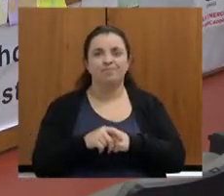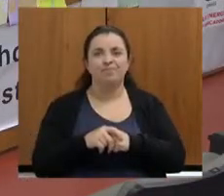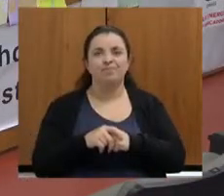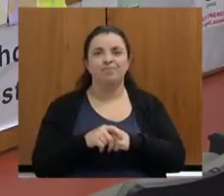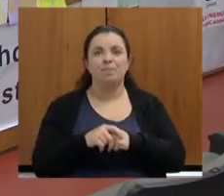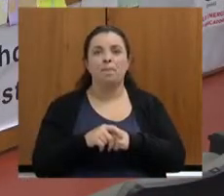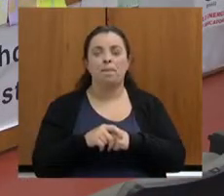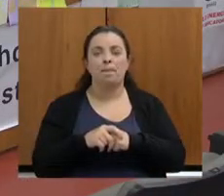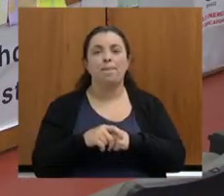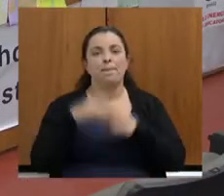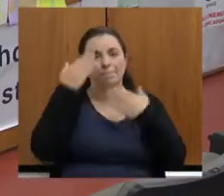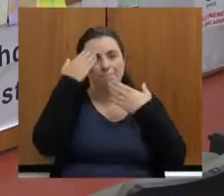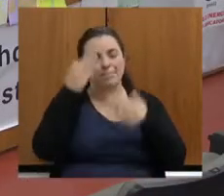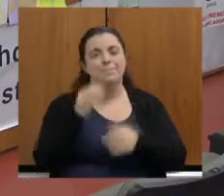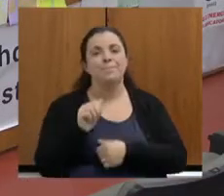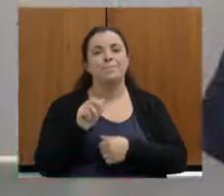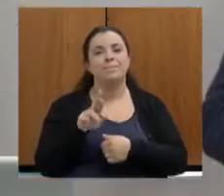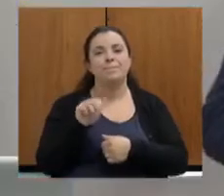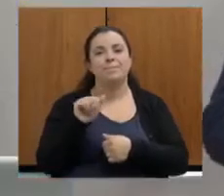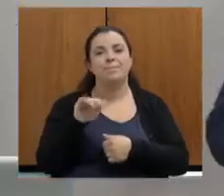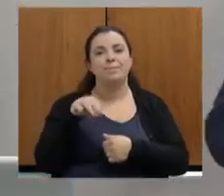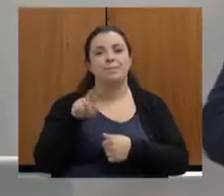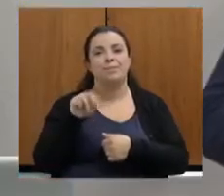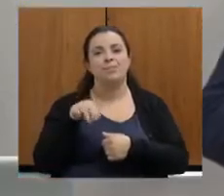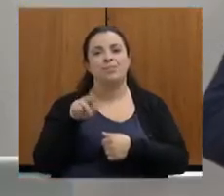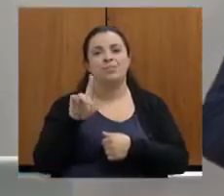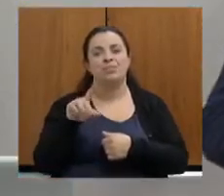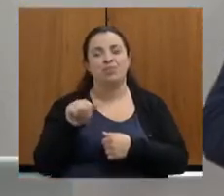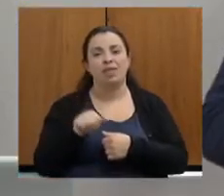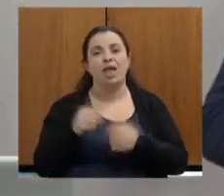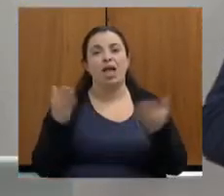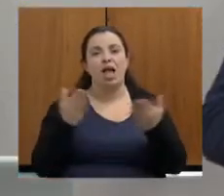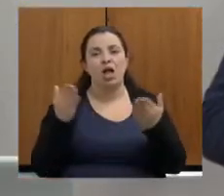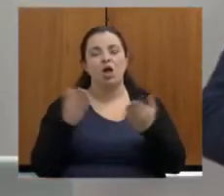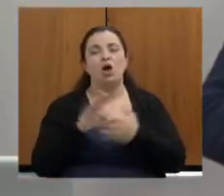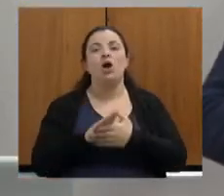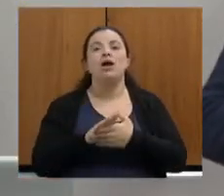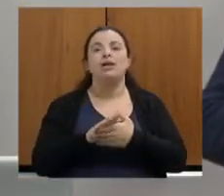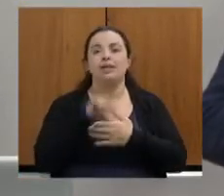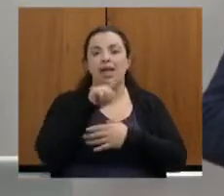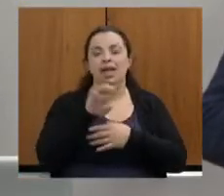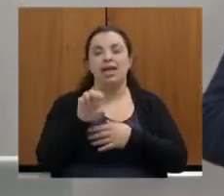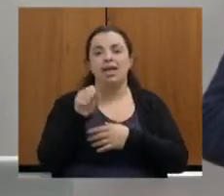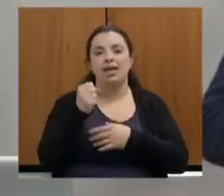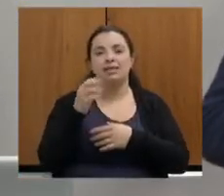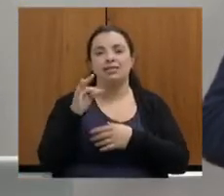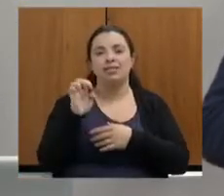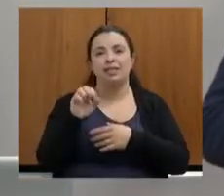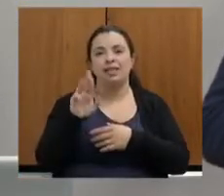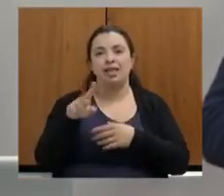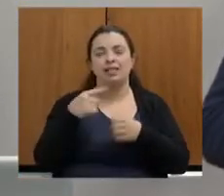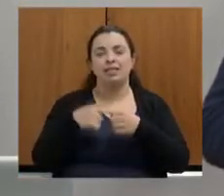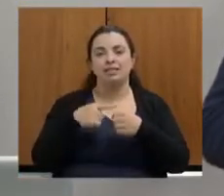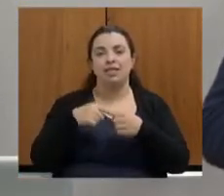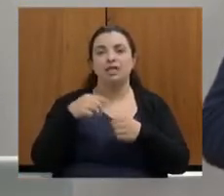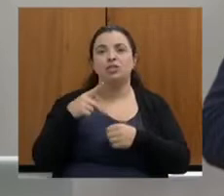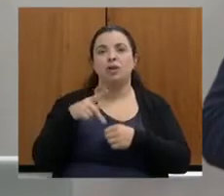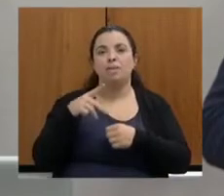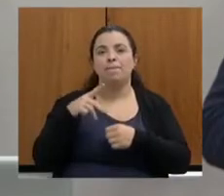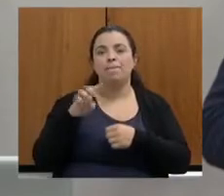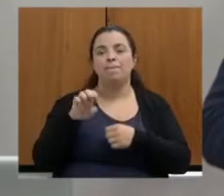e obrigada Raimunda nós vamos agora passar para Ester de pedra corrida na